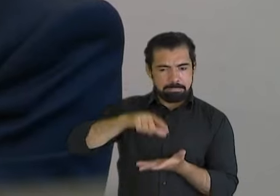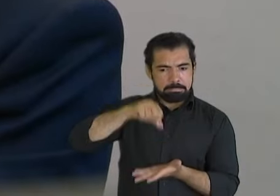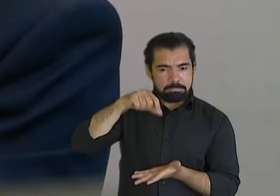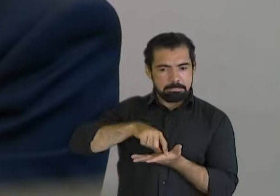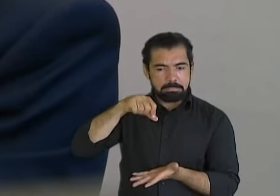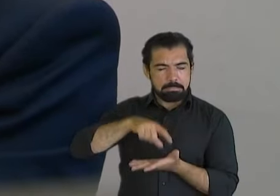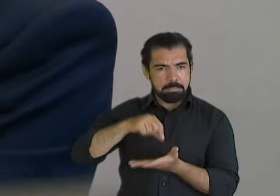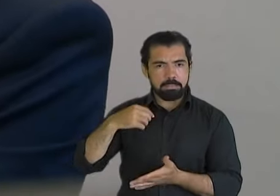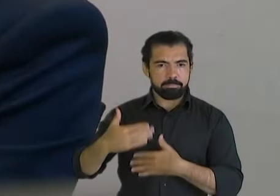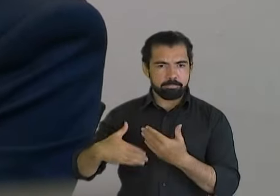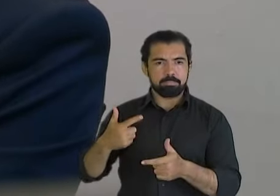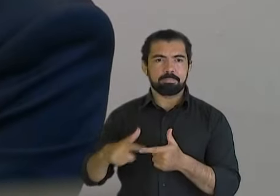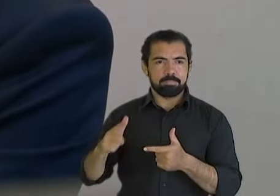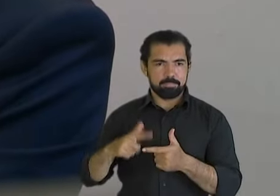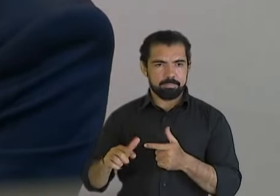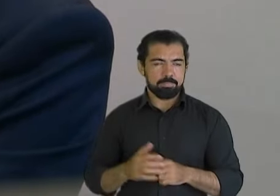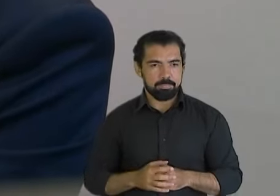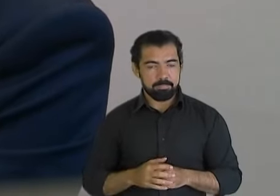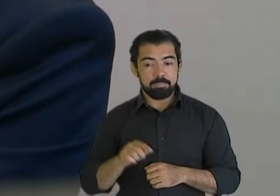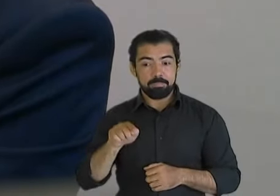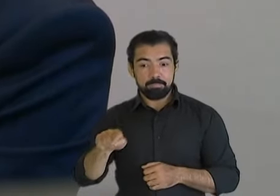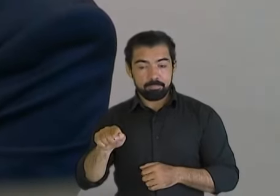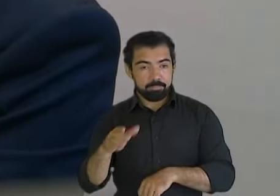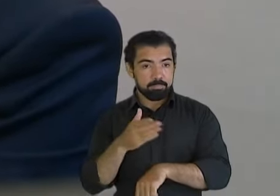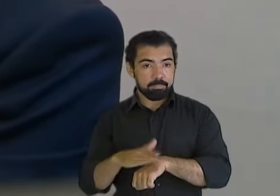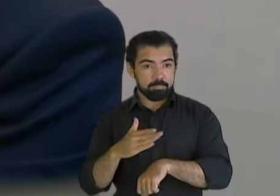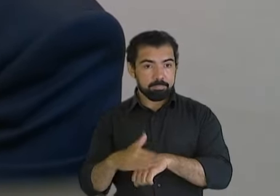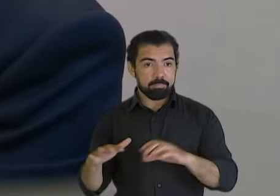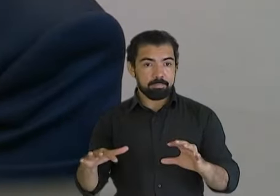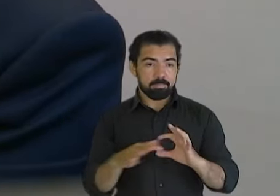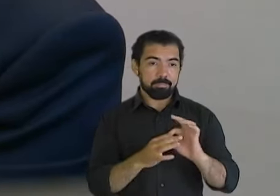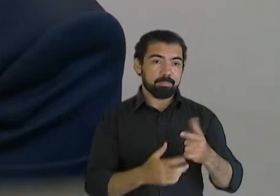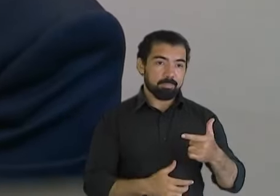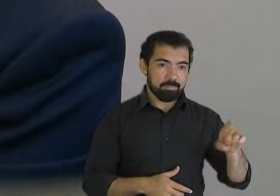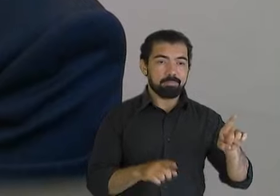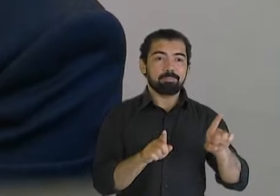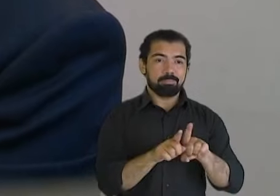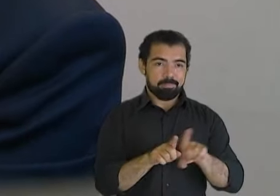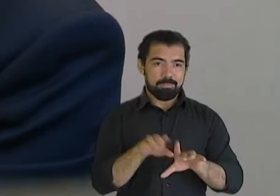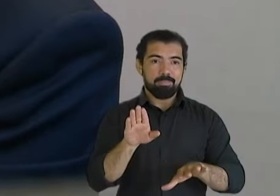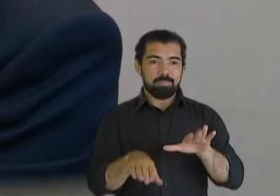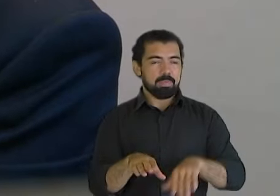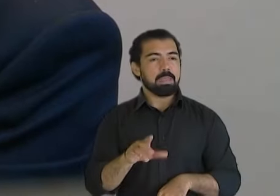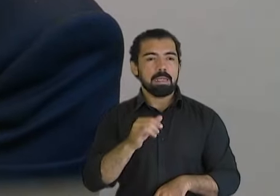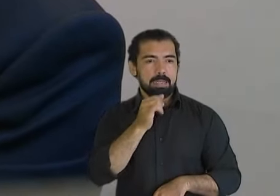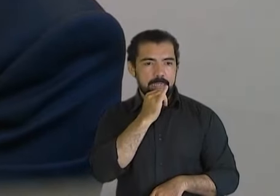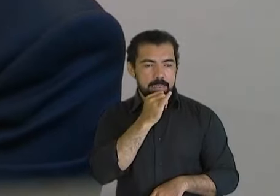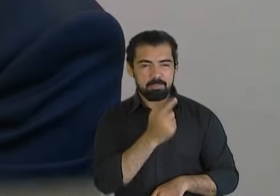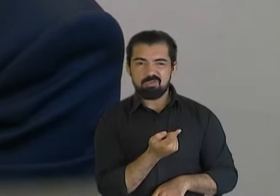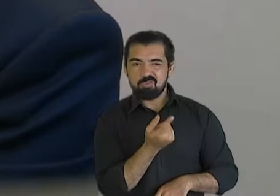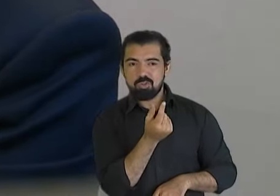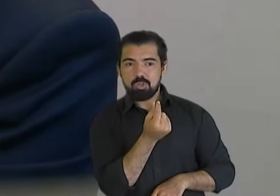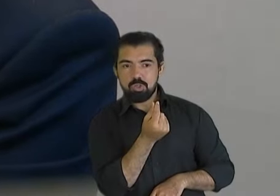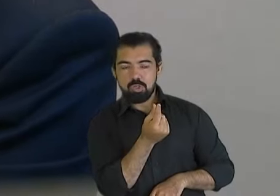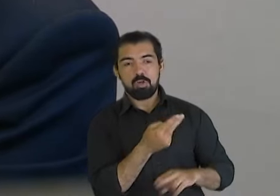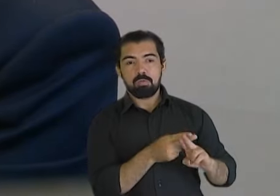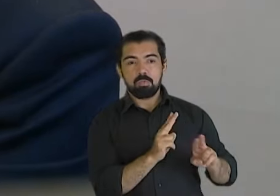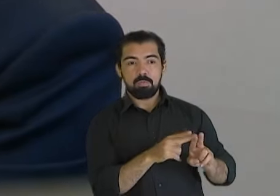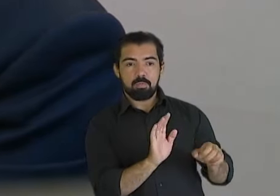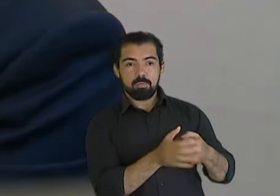vezes, a prática desses jogos está relacionada a outras práticas ilícitas, de lavagem de dinheiro, de crimes contra a